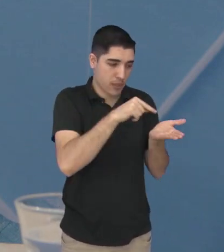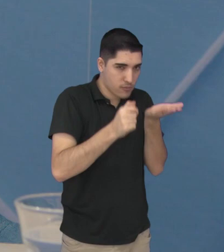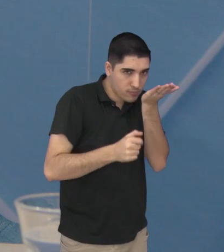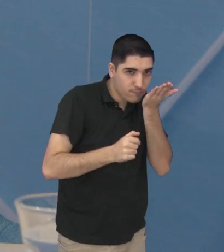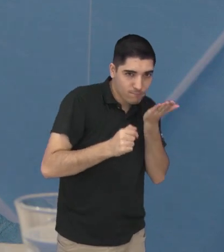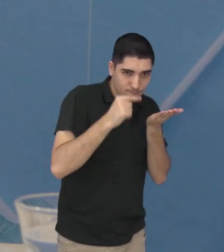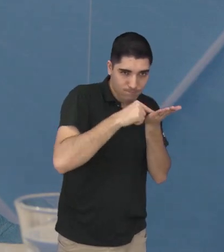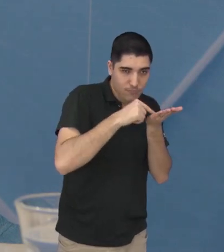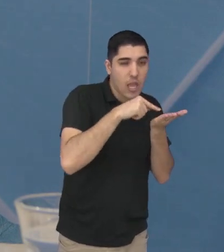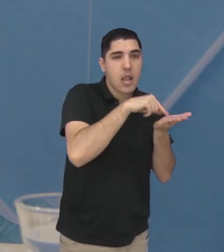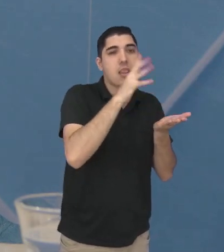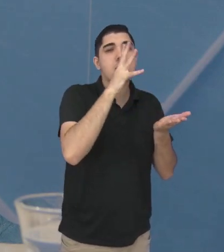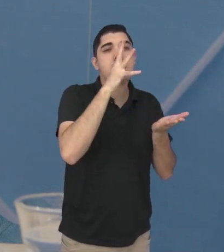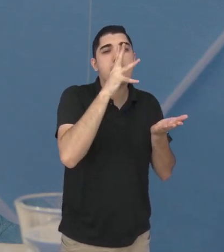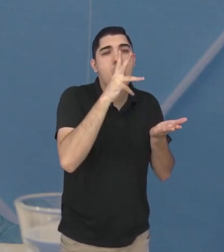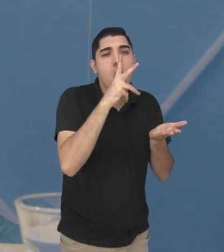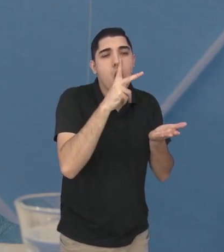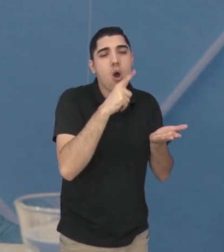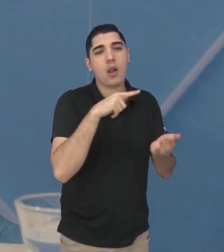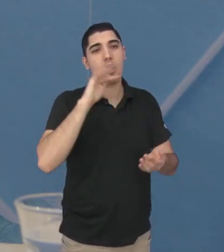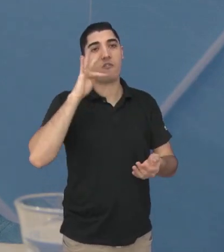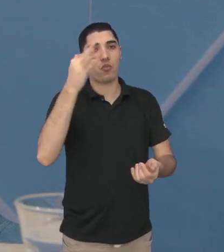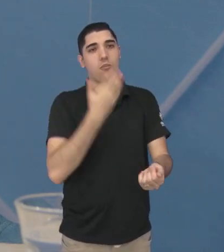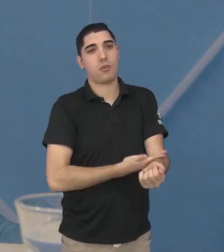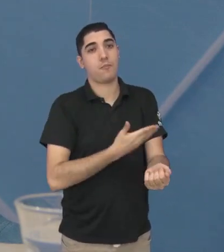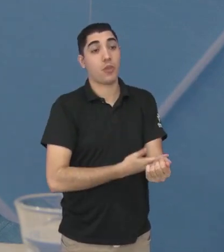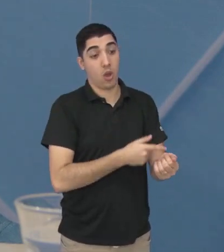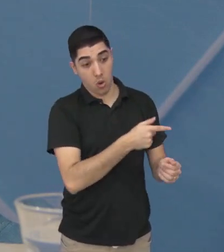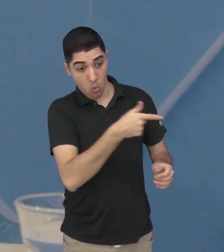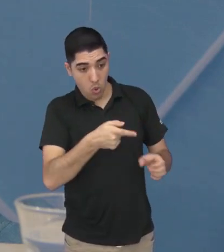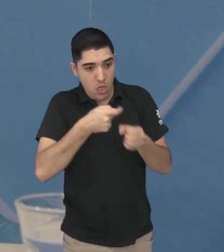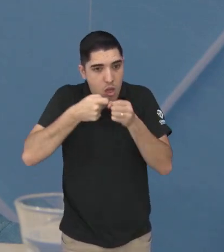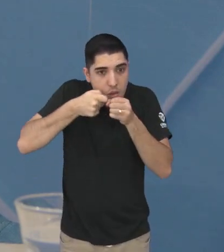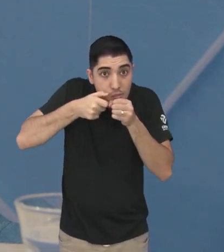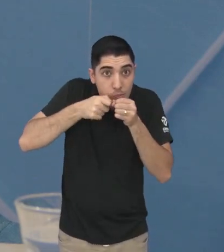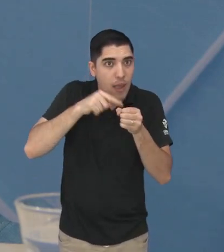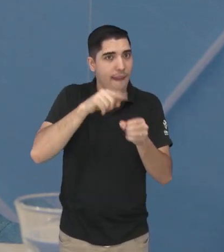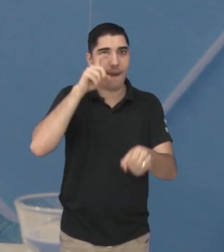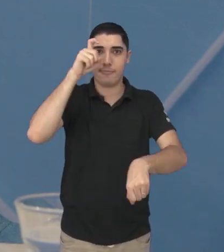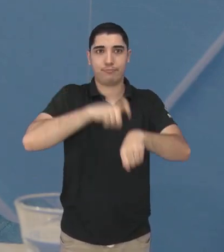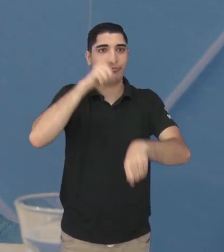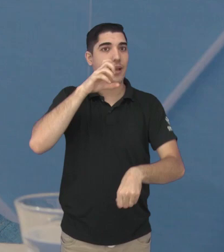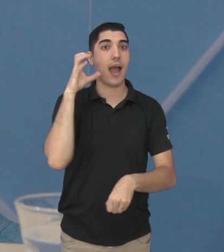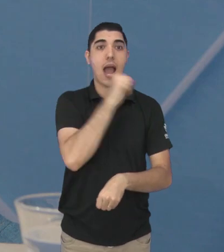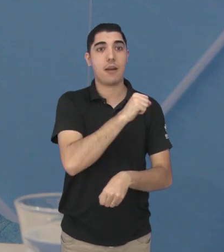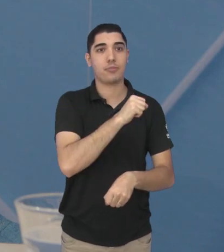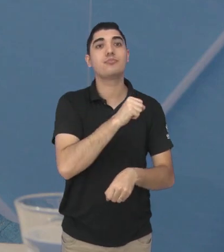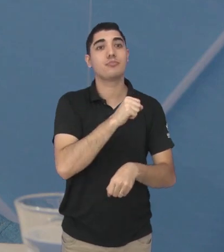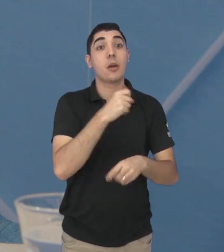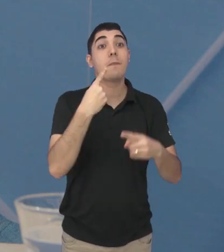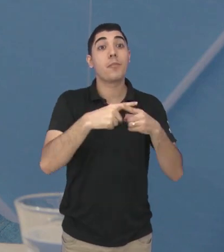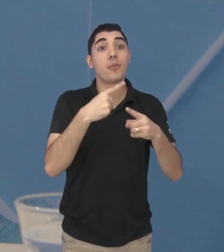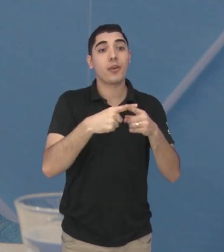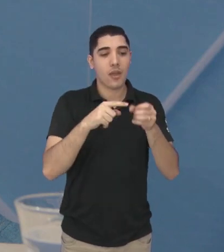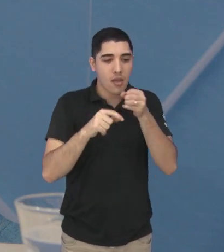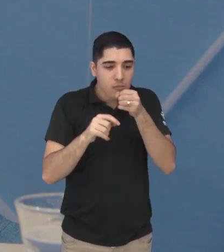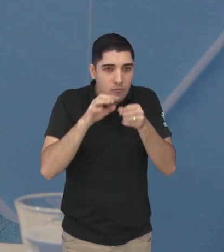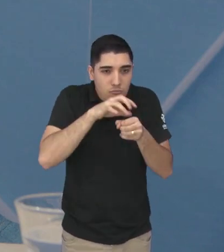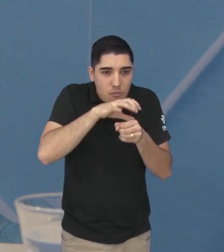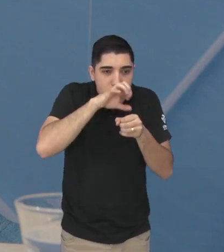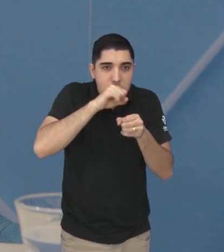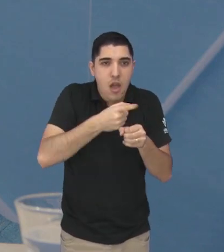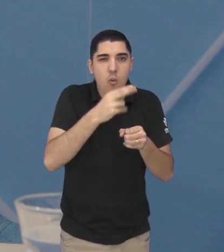leva um tempo a mais para a pessoa se tornar dependente. O crack, ela tem um efeito muito mais rápido, até pela via de administração, que é a